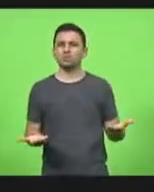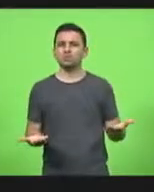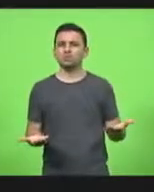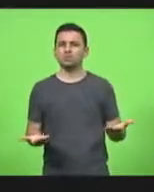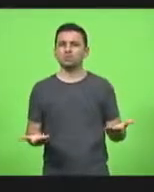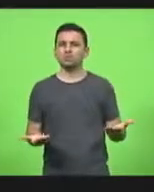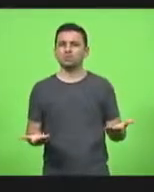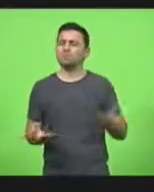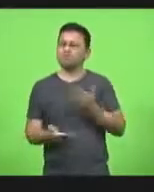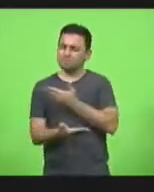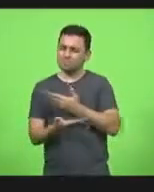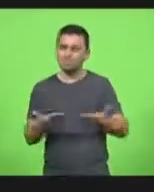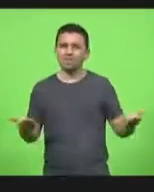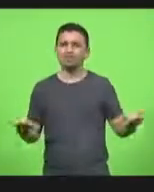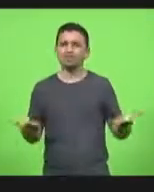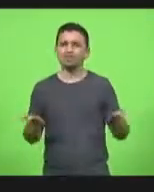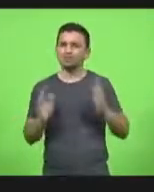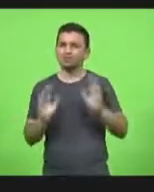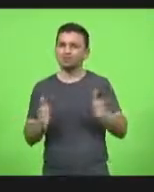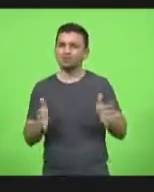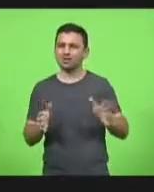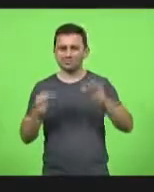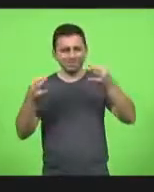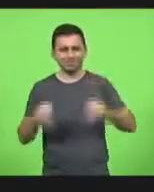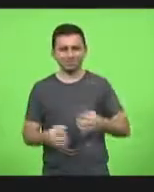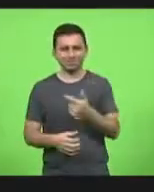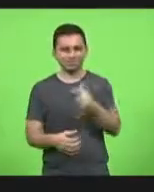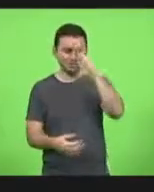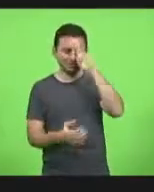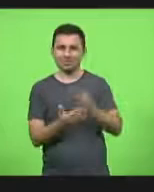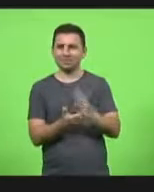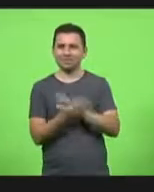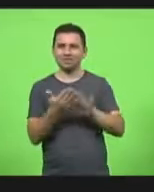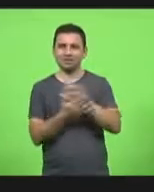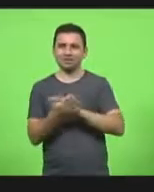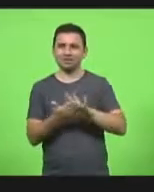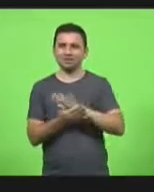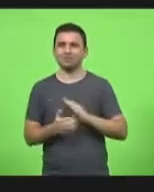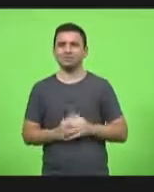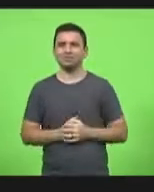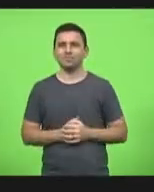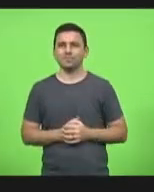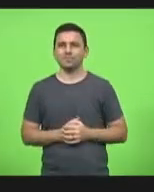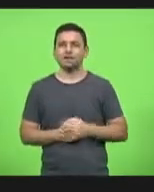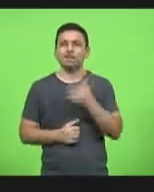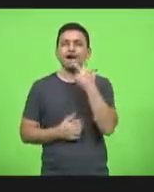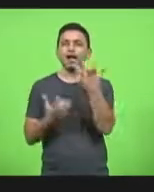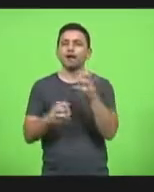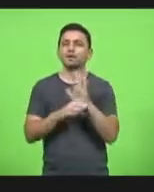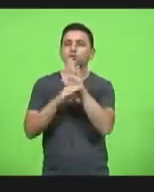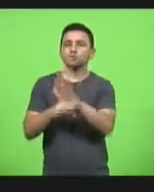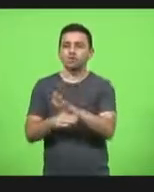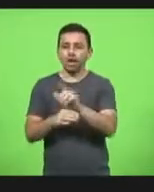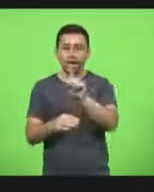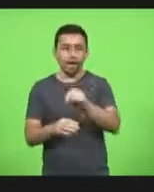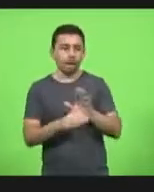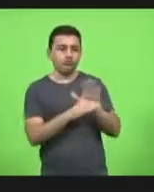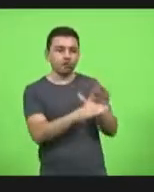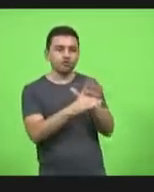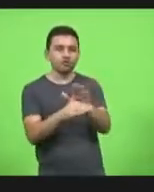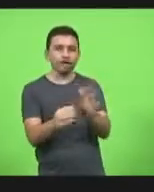gente já perdeu o crédito com ela já. Sabe, quando se fala de alguma coisa para beneficiar, é beneficiar vagabundo.